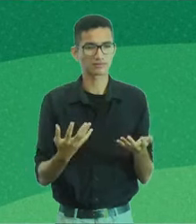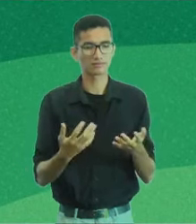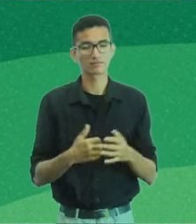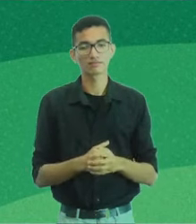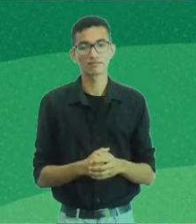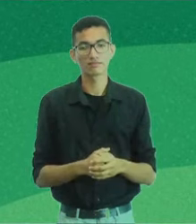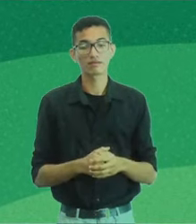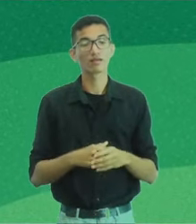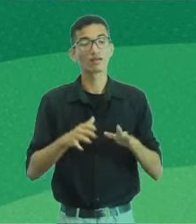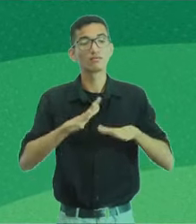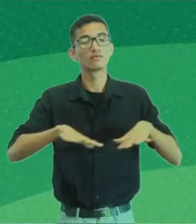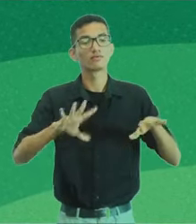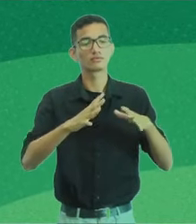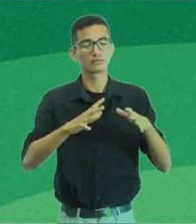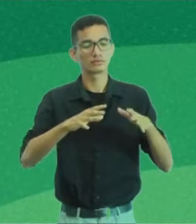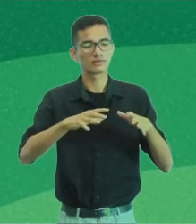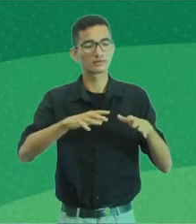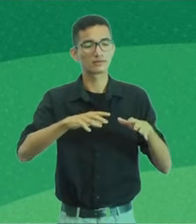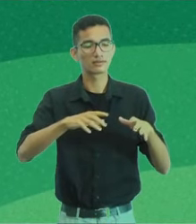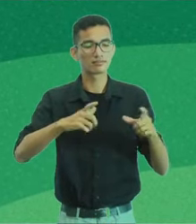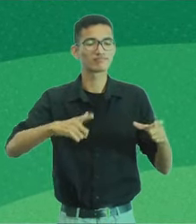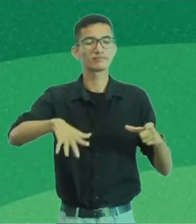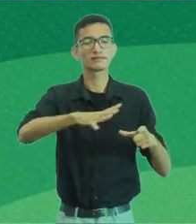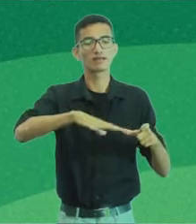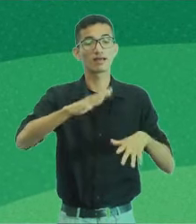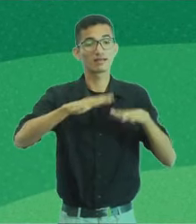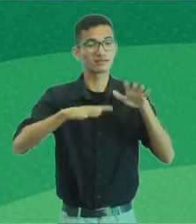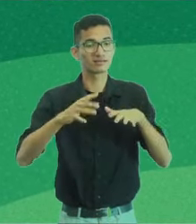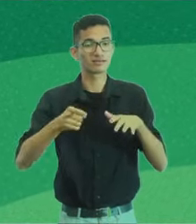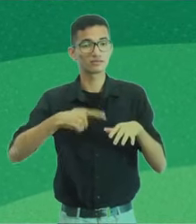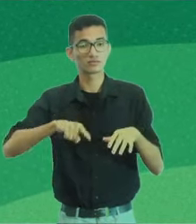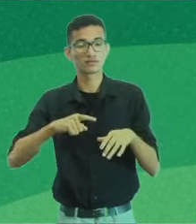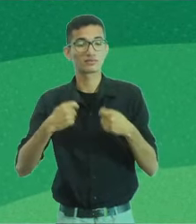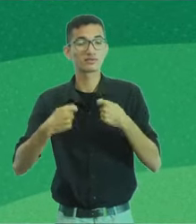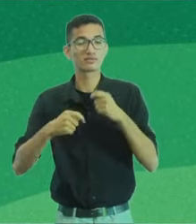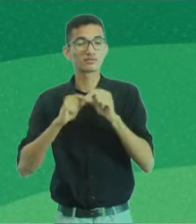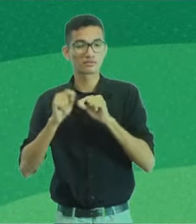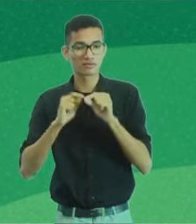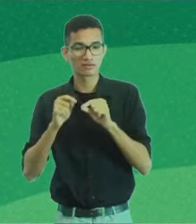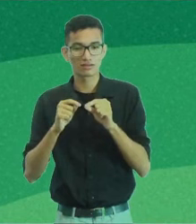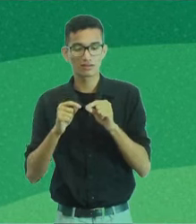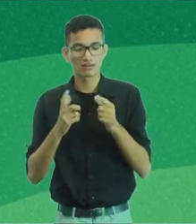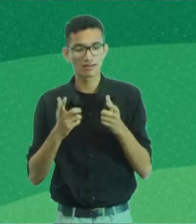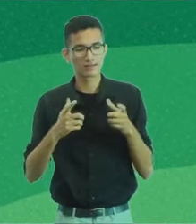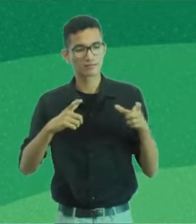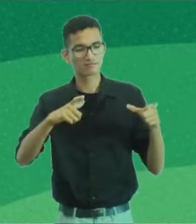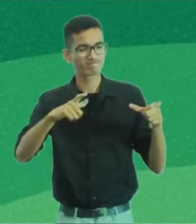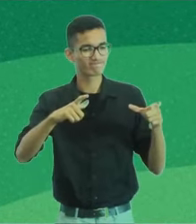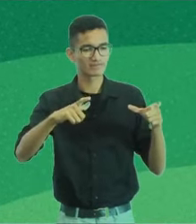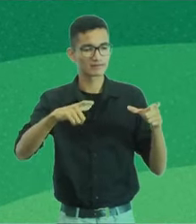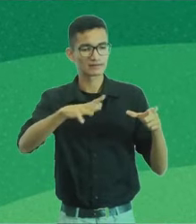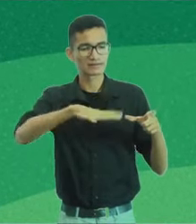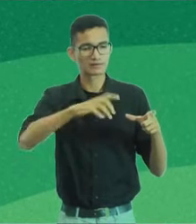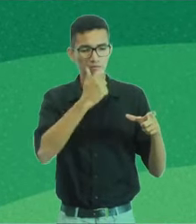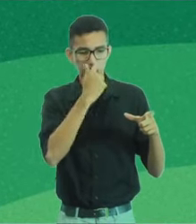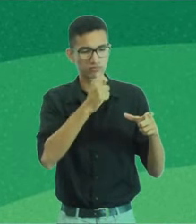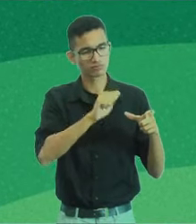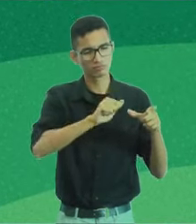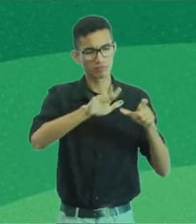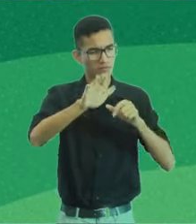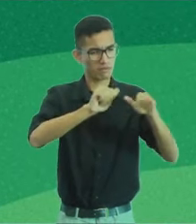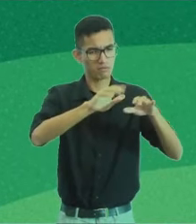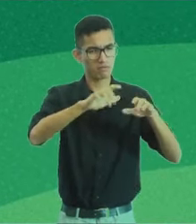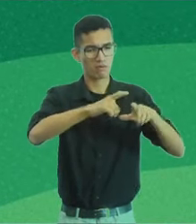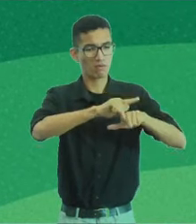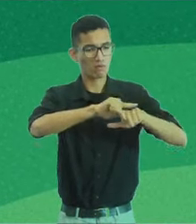para a gente quebrar esses espaços às vezes a gente precisa desocupar ele para que outras pessoas ocupem ele e